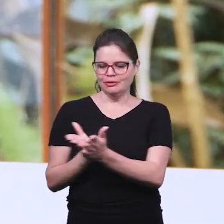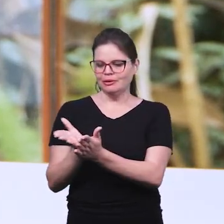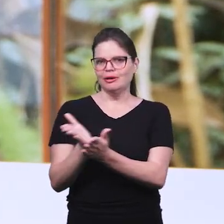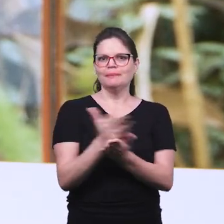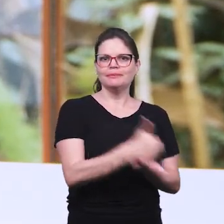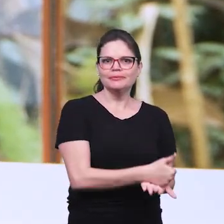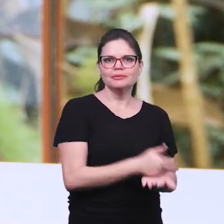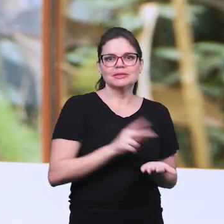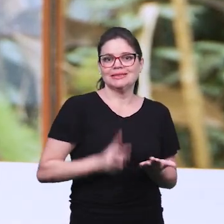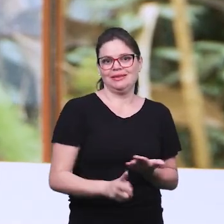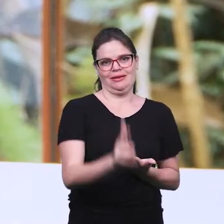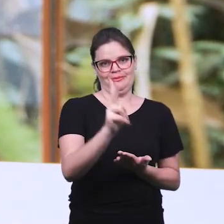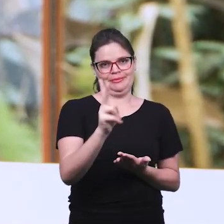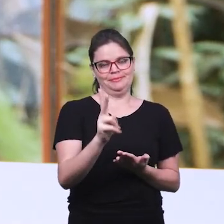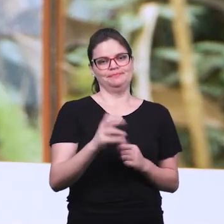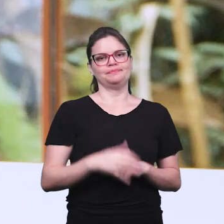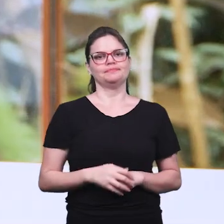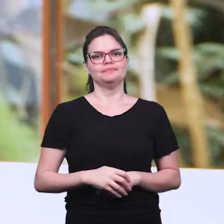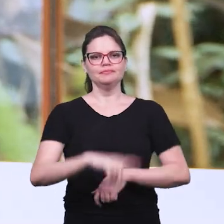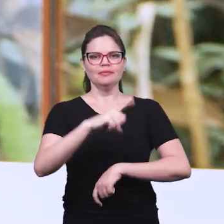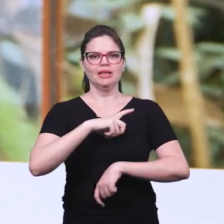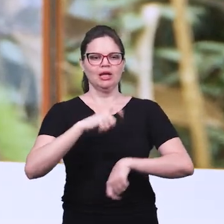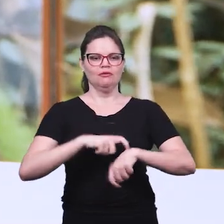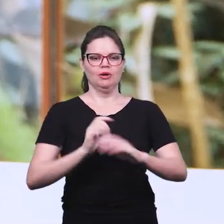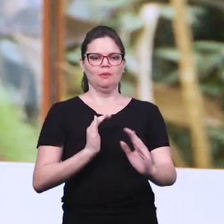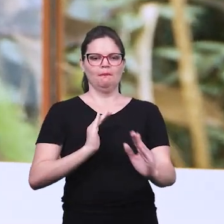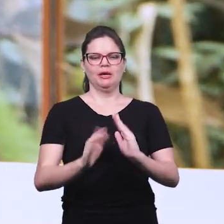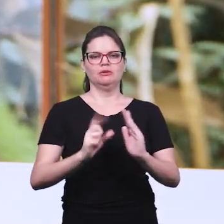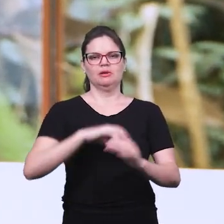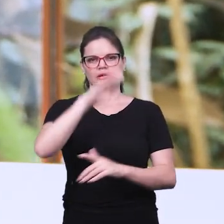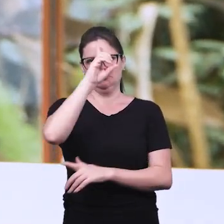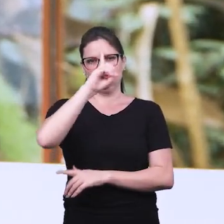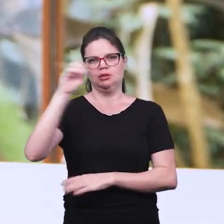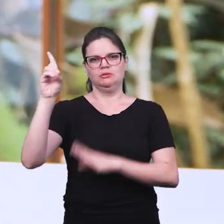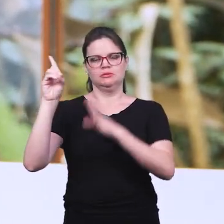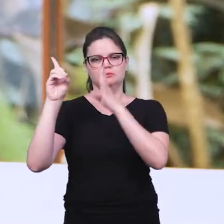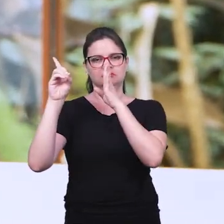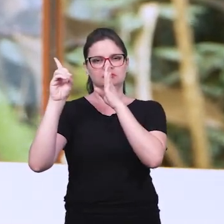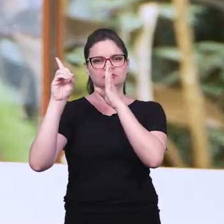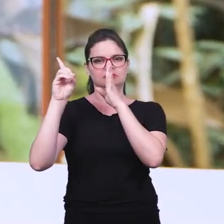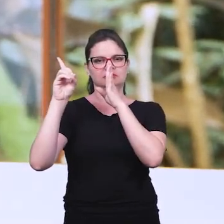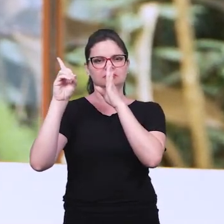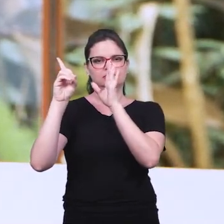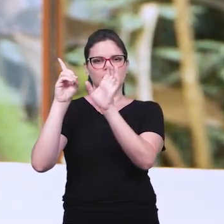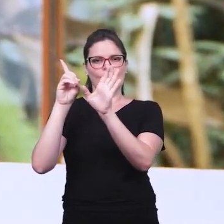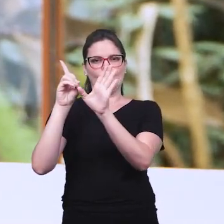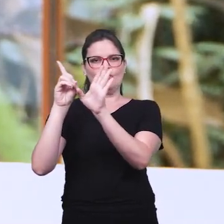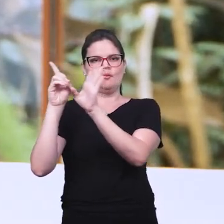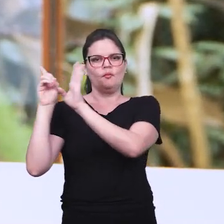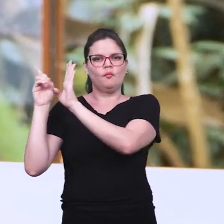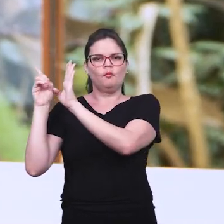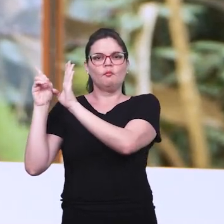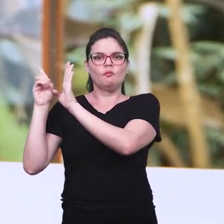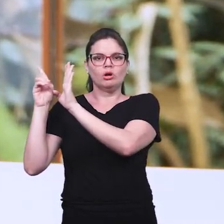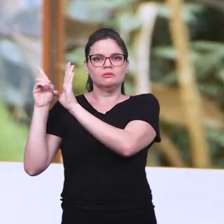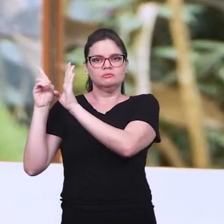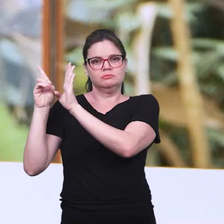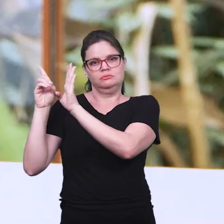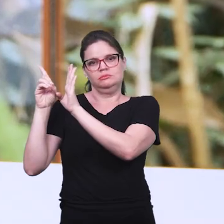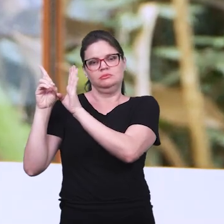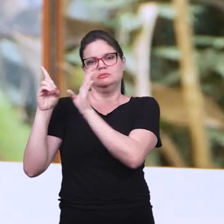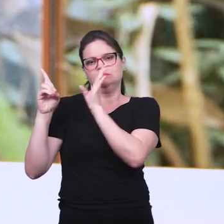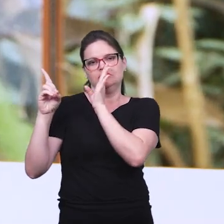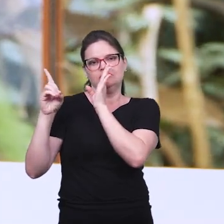Eugênio já colocou, haverá um período em que Deus deixará de falar com Israel. Não haverá mais voz profética, o período chamado